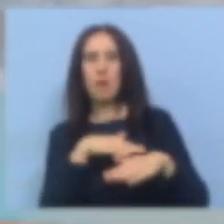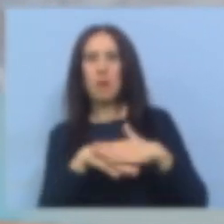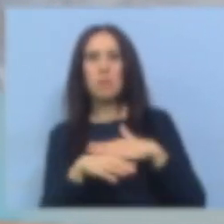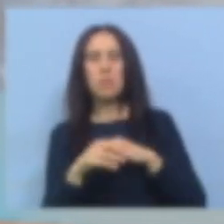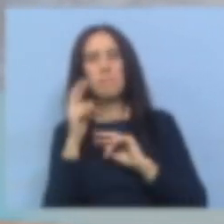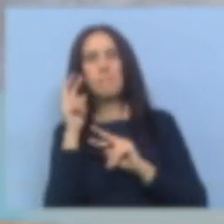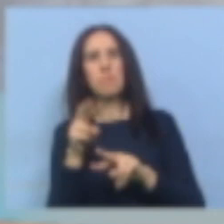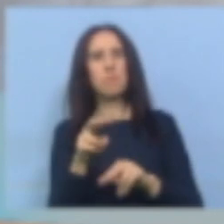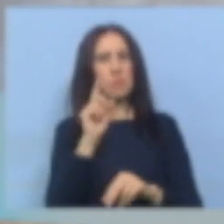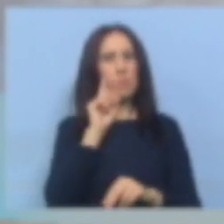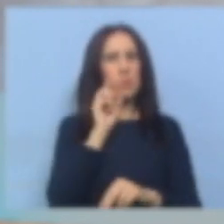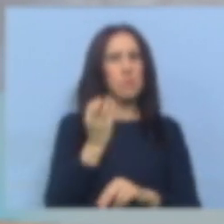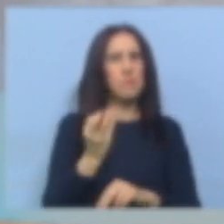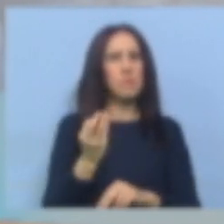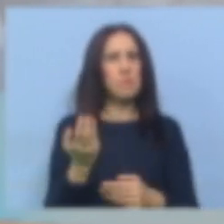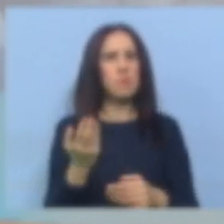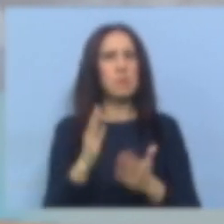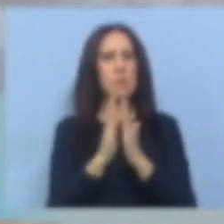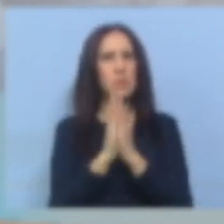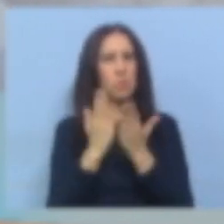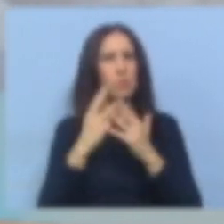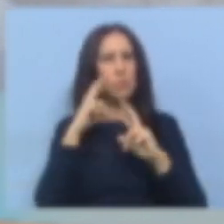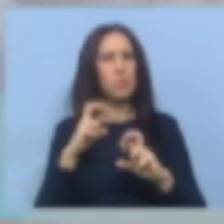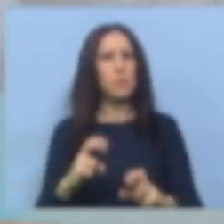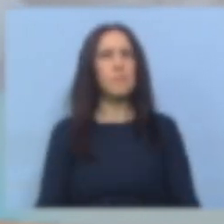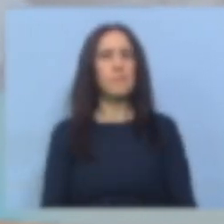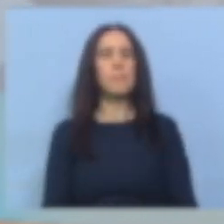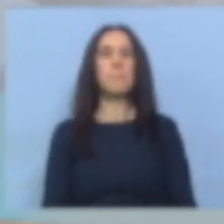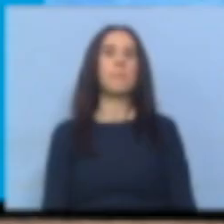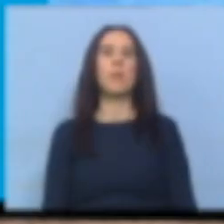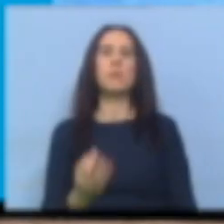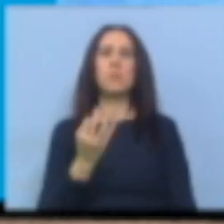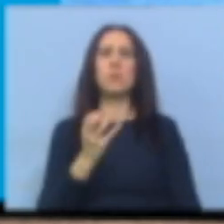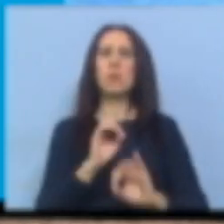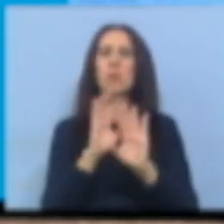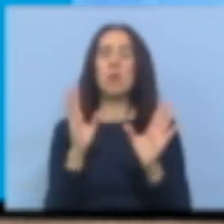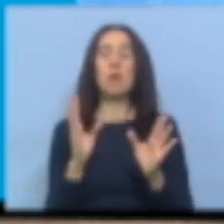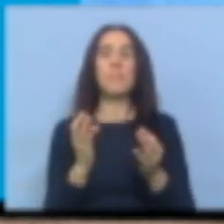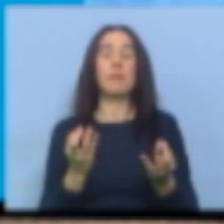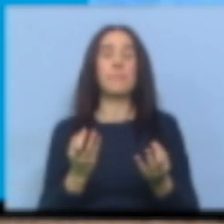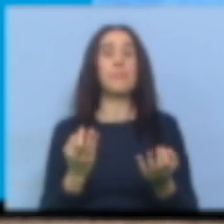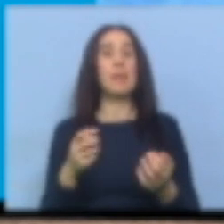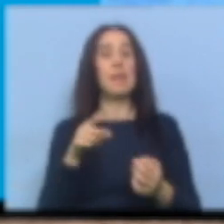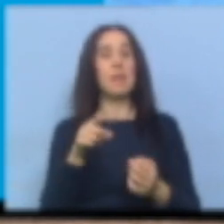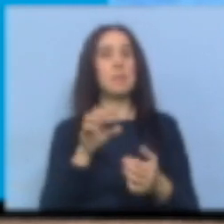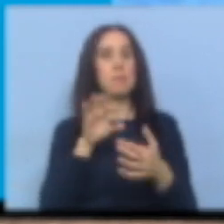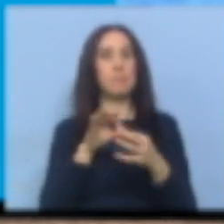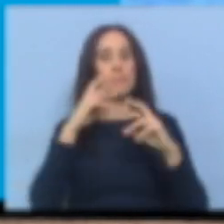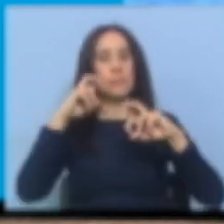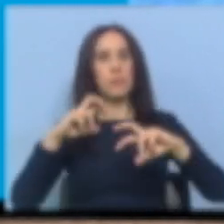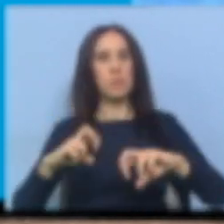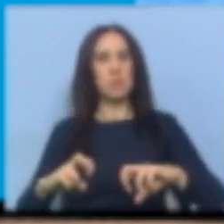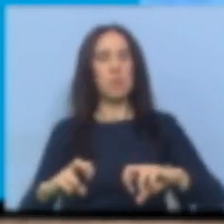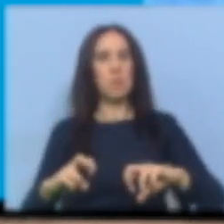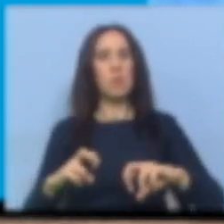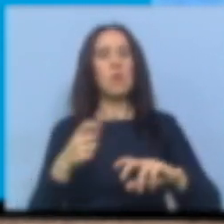isto é importante também nos estudos da religião. Sim, claro. É claro que essa dimensão de investigação